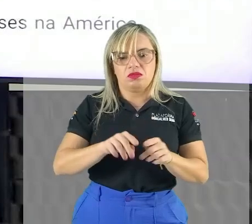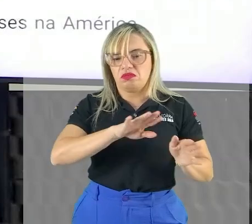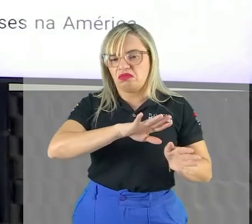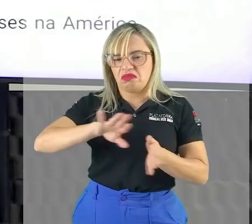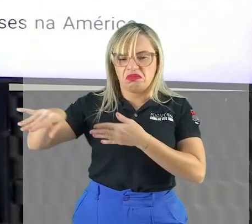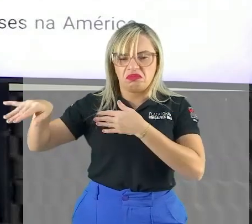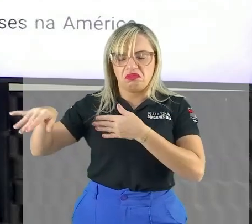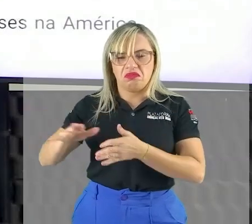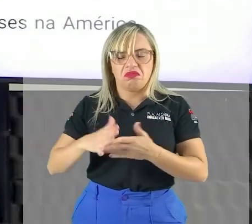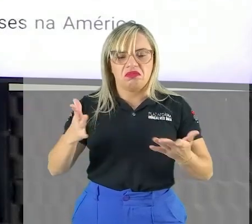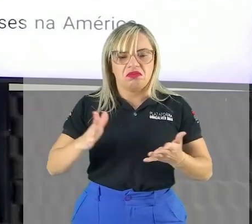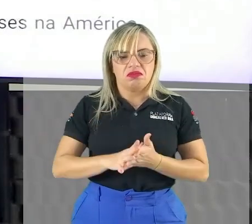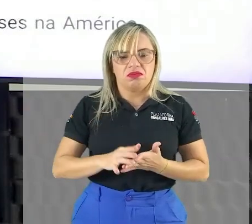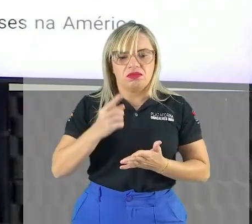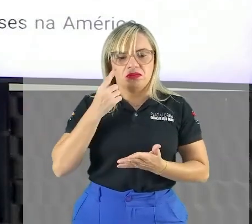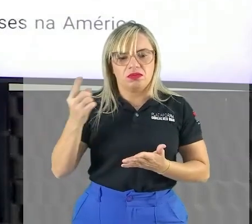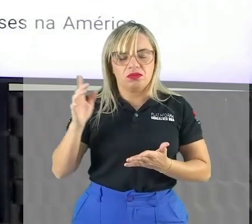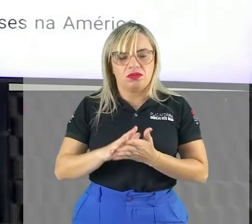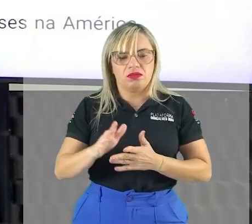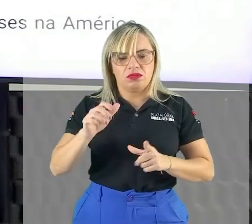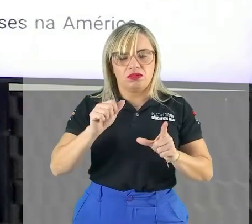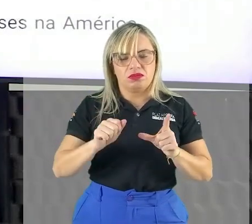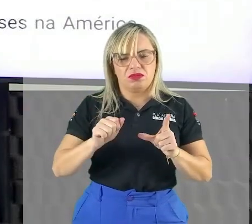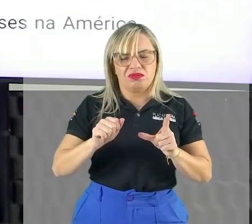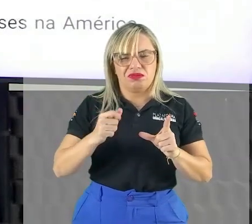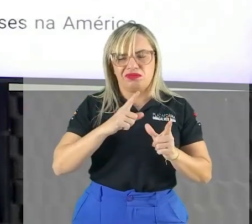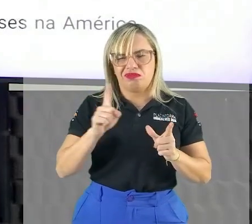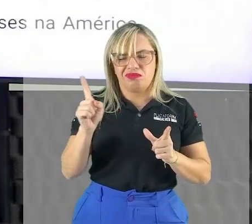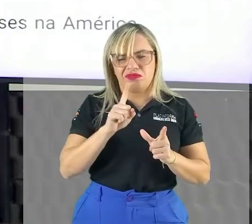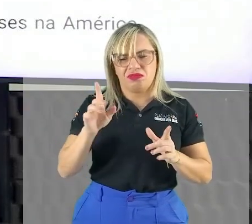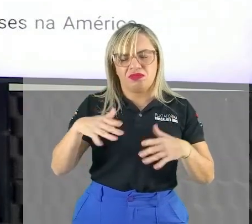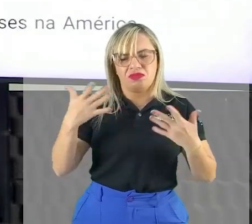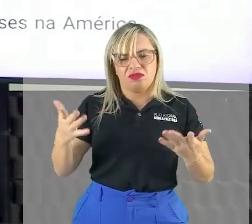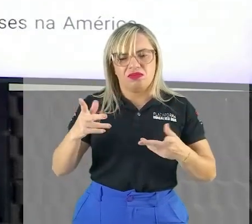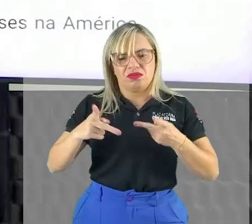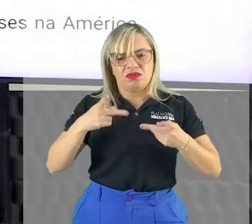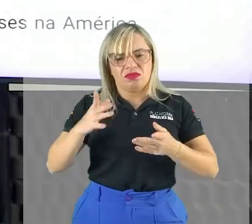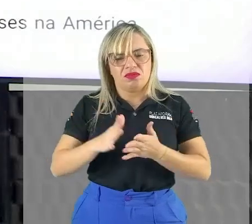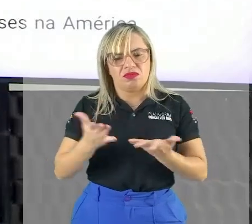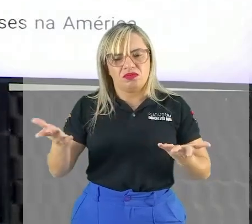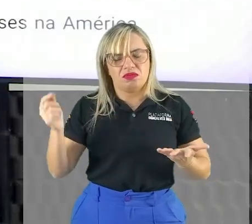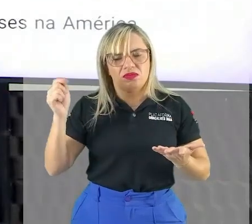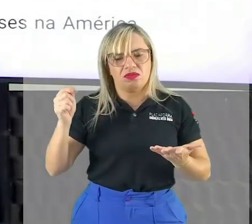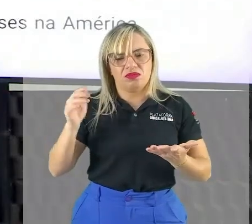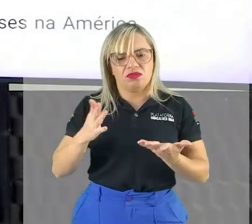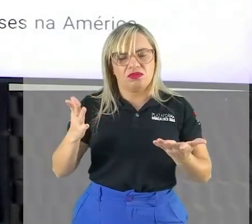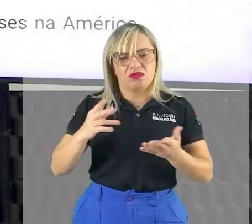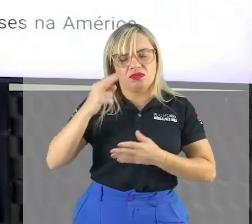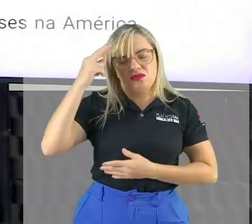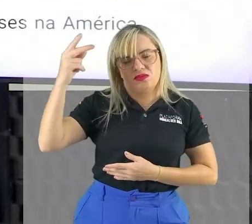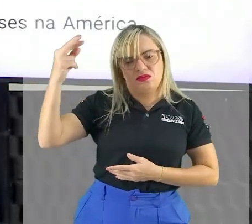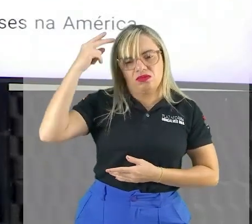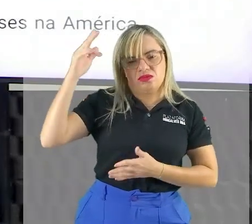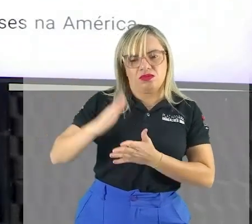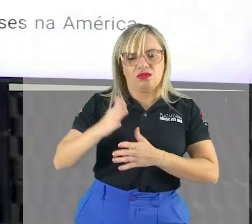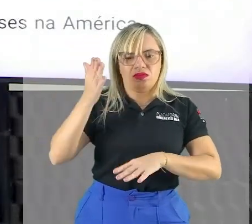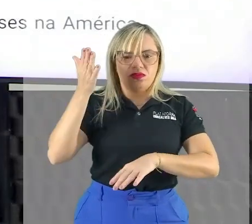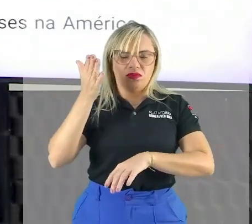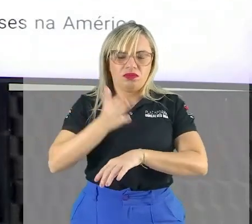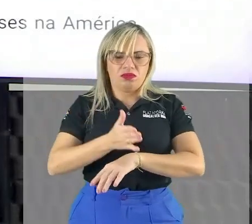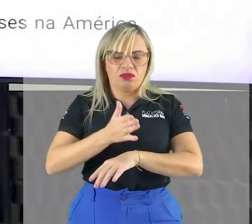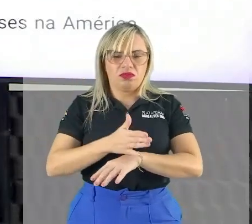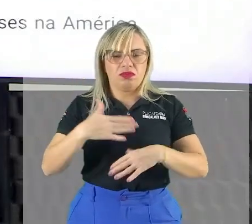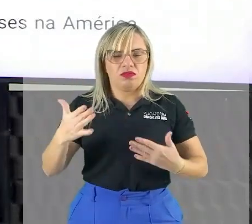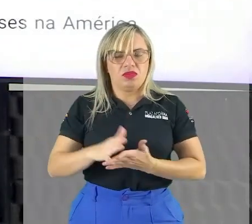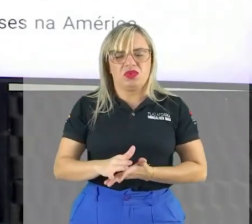Então, patrícios e plebeus da antiguidade, bom, nós estamos falando do período que a história diz que é a Idade Média.